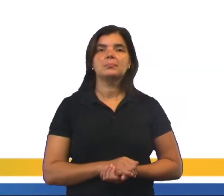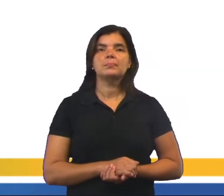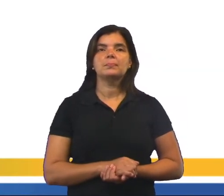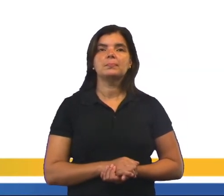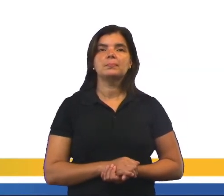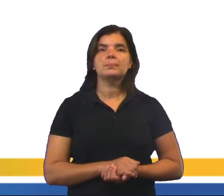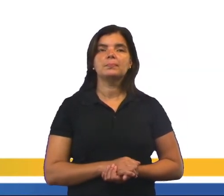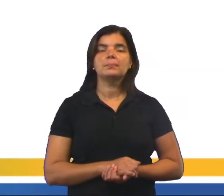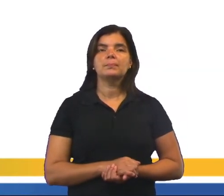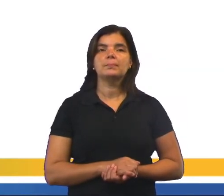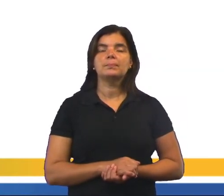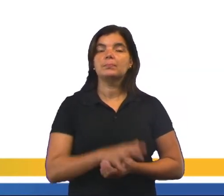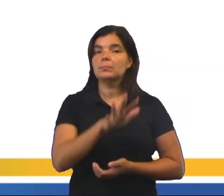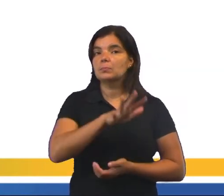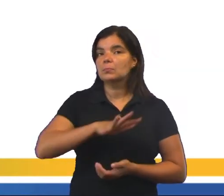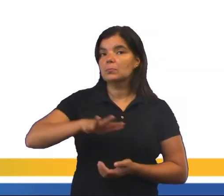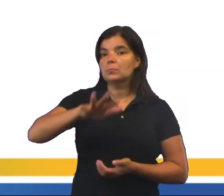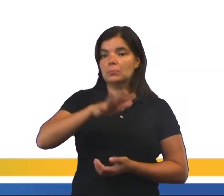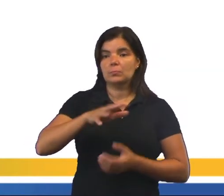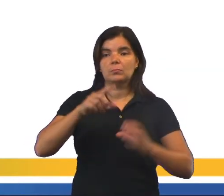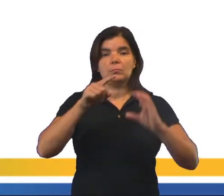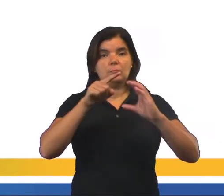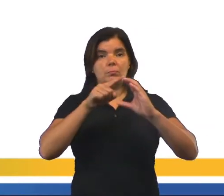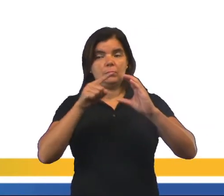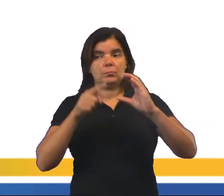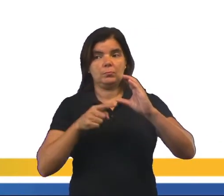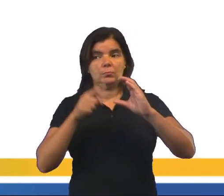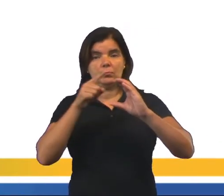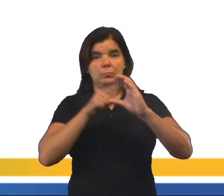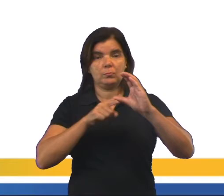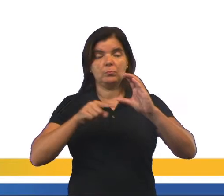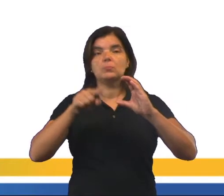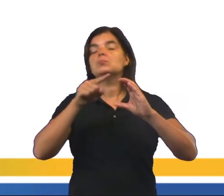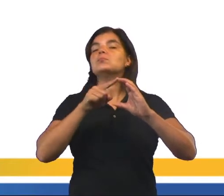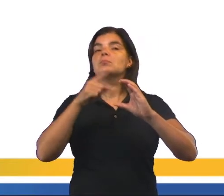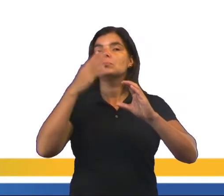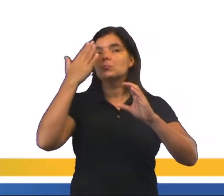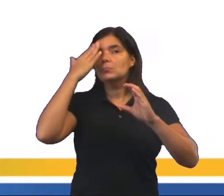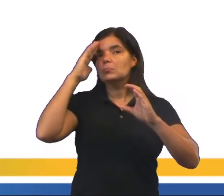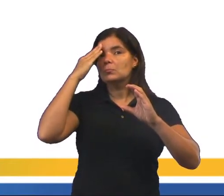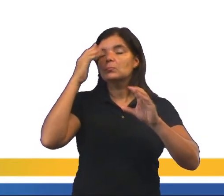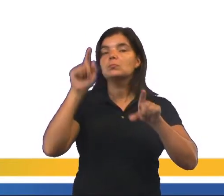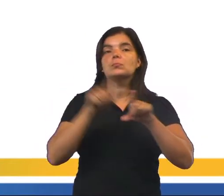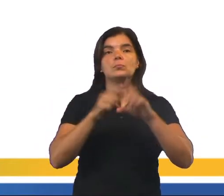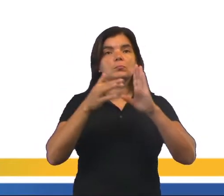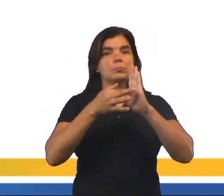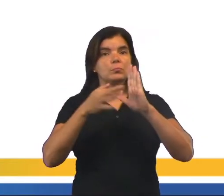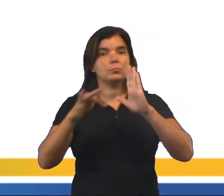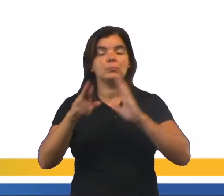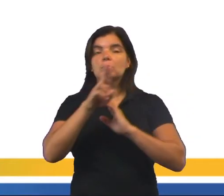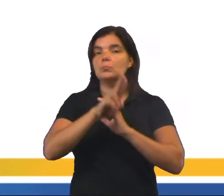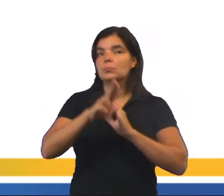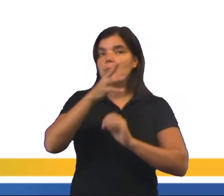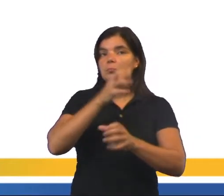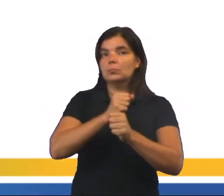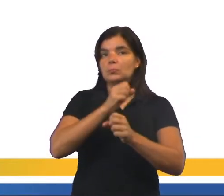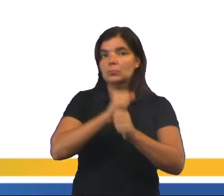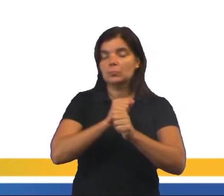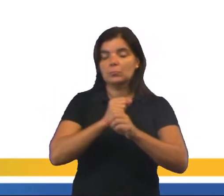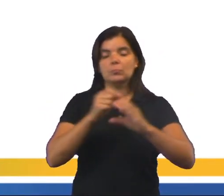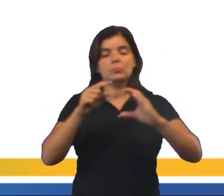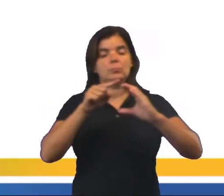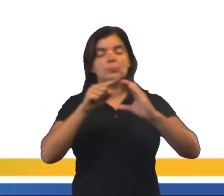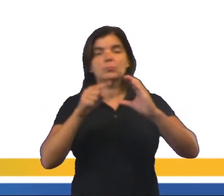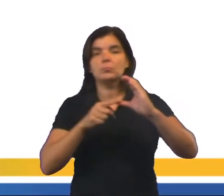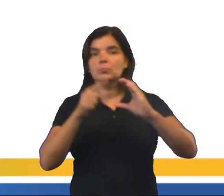gênio. Área de um círculo. Para compreendermos a fórmula utilizada no cálculo da área de um